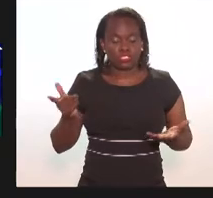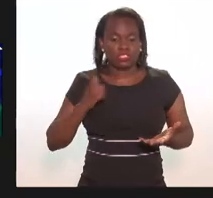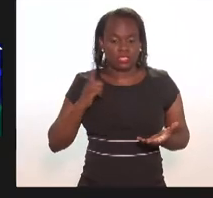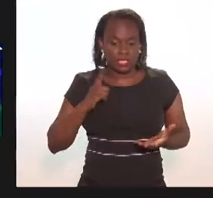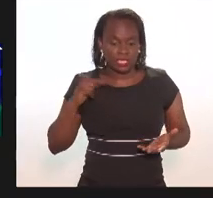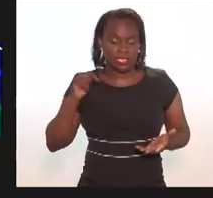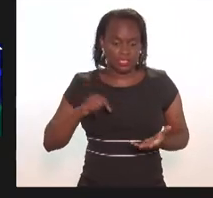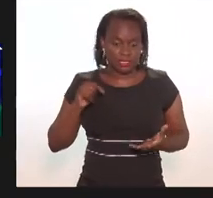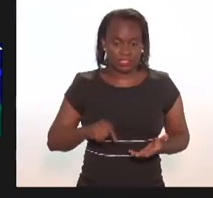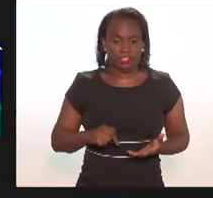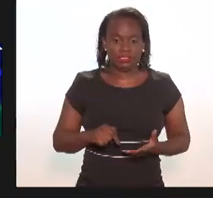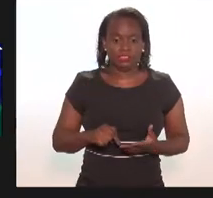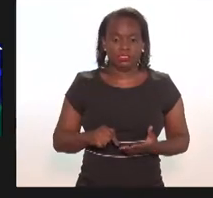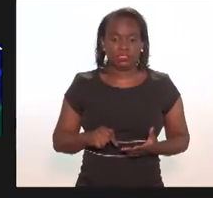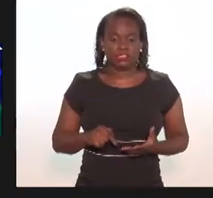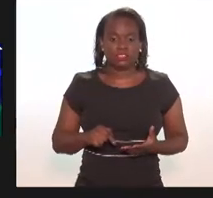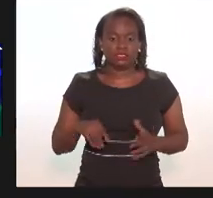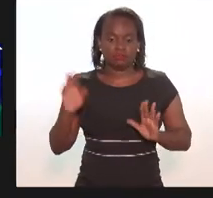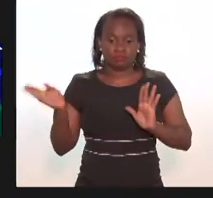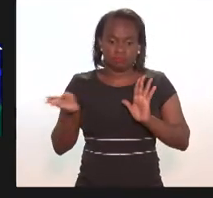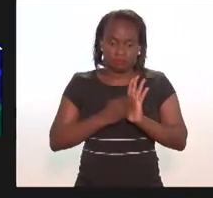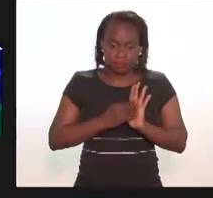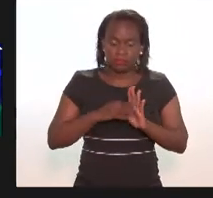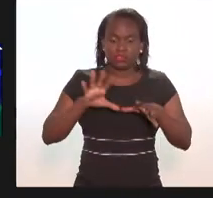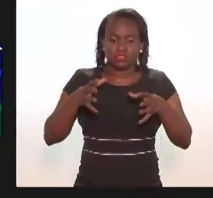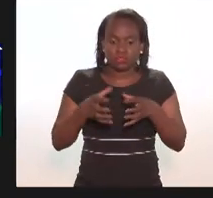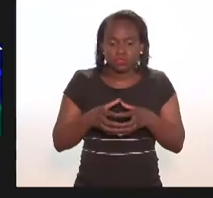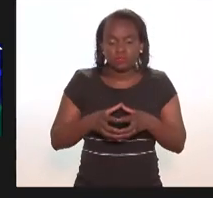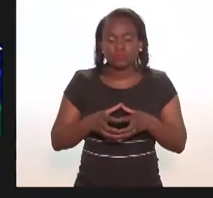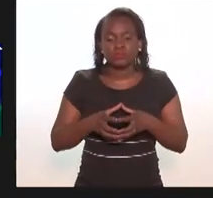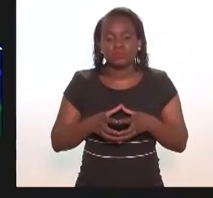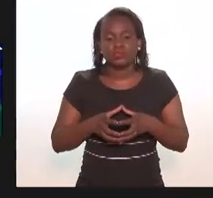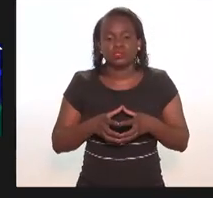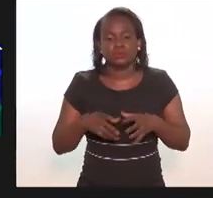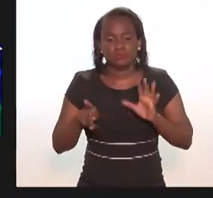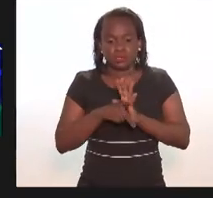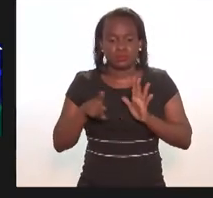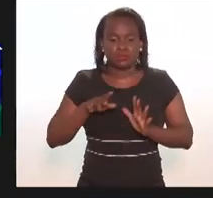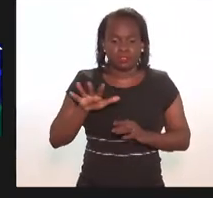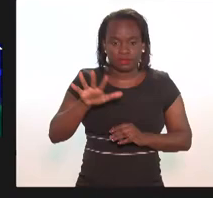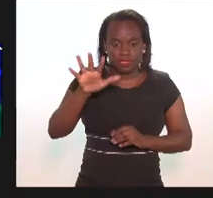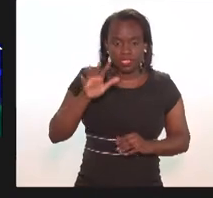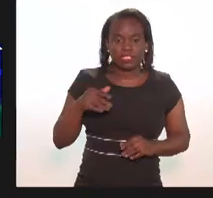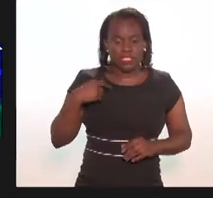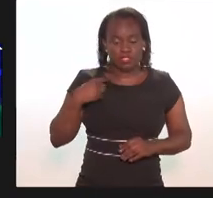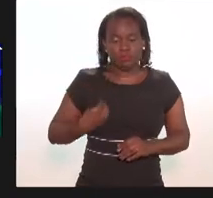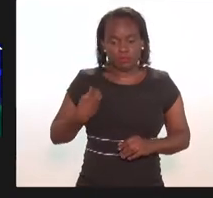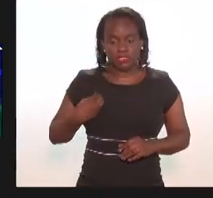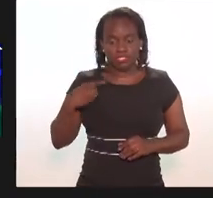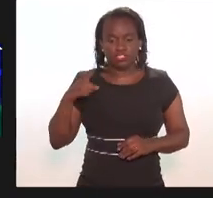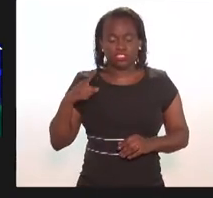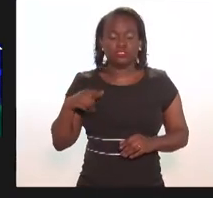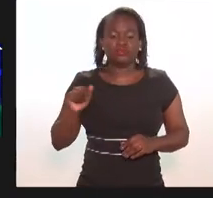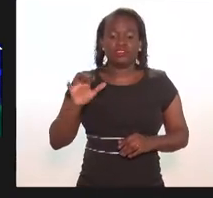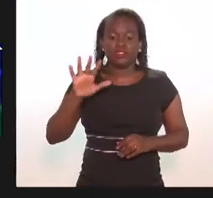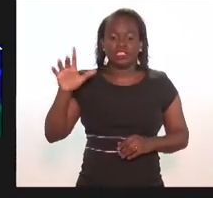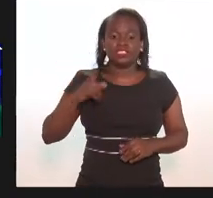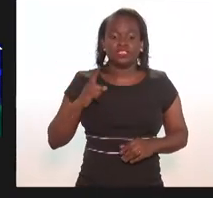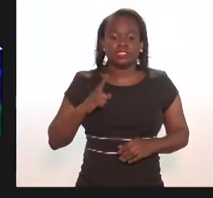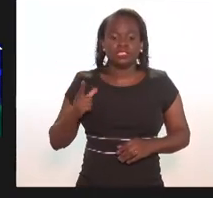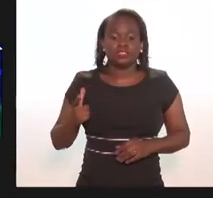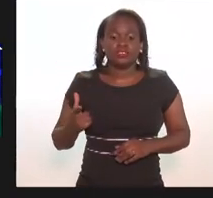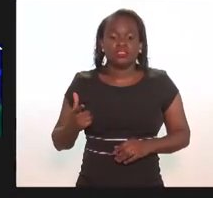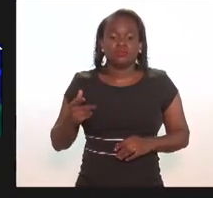tivemos aqui a implementação da comissão, né, de favelas, da qual eu participo, nas nossas favelas nós tivemos